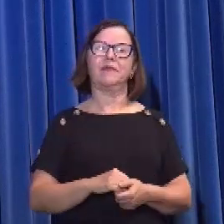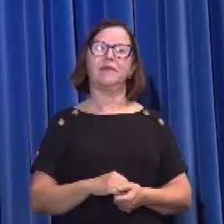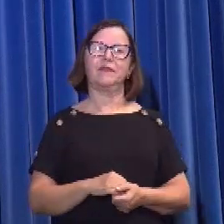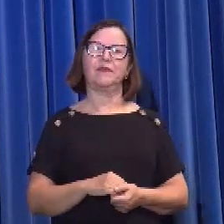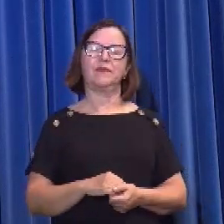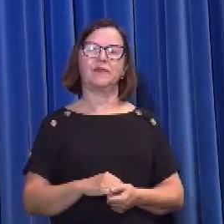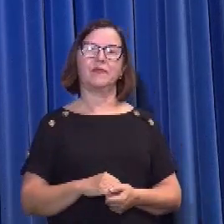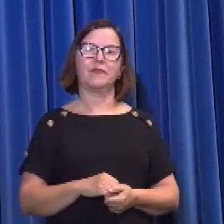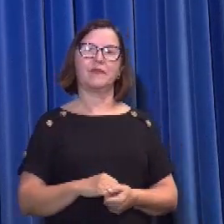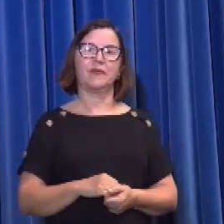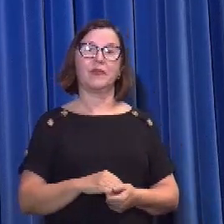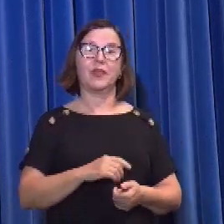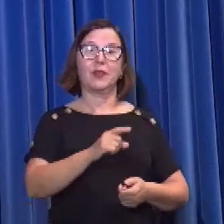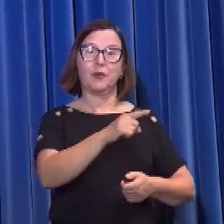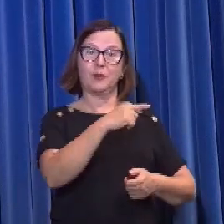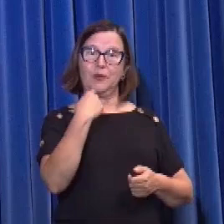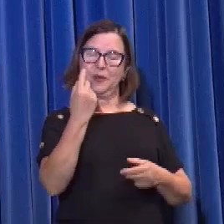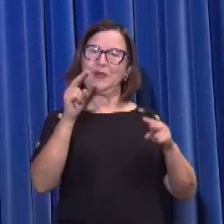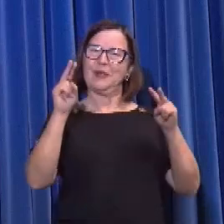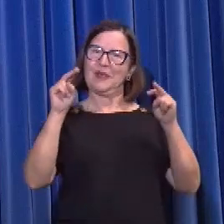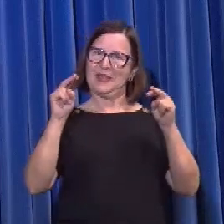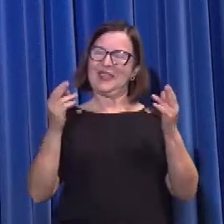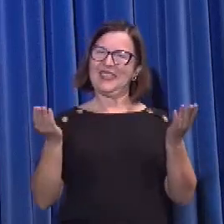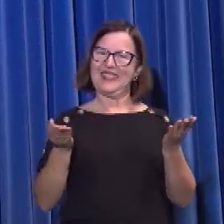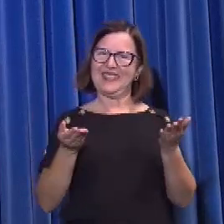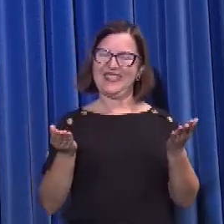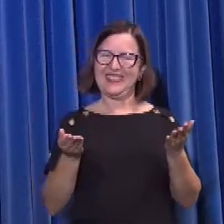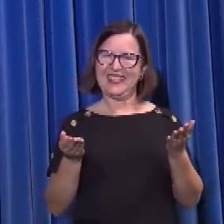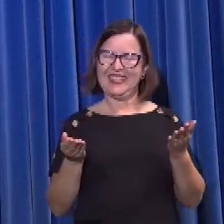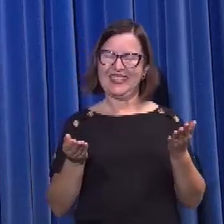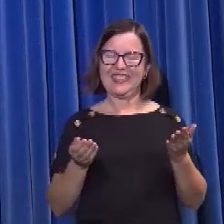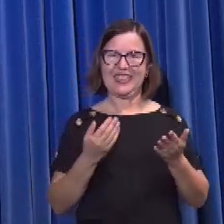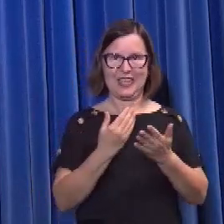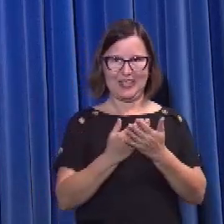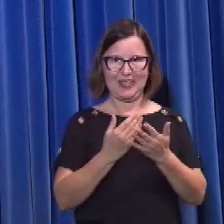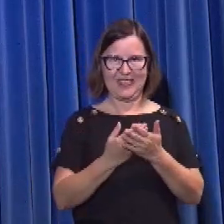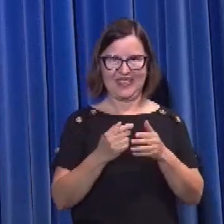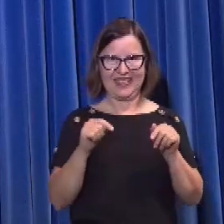E o nosso tema hoje, que nós vamos tratar aqui,